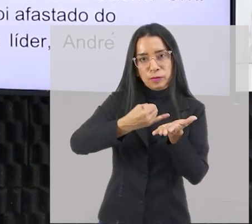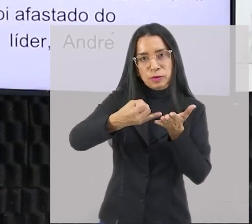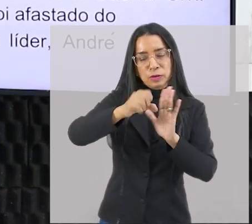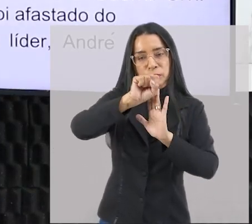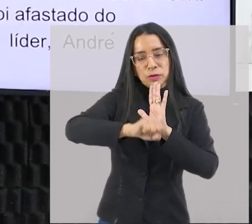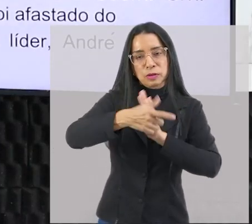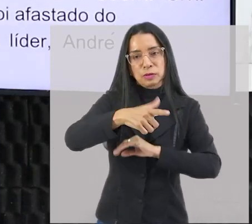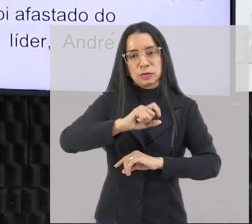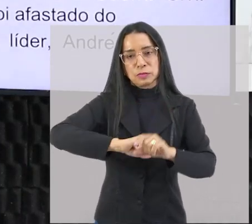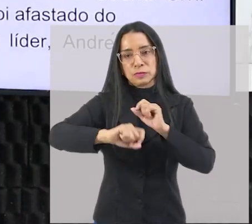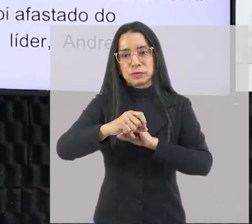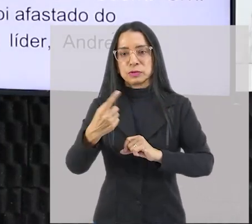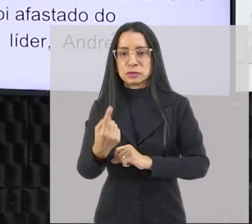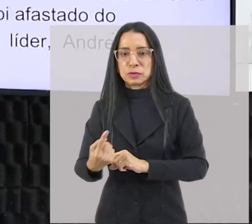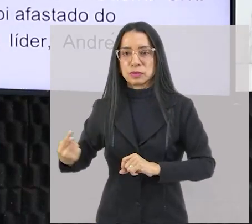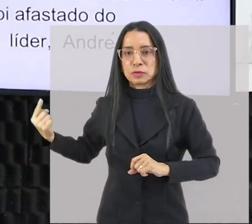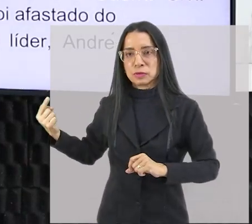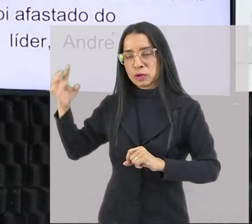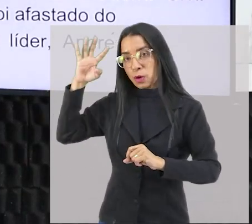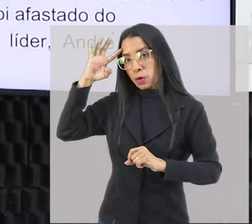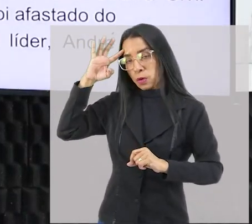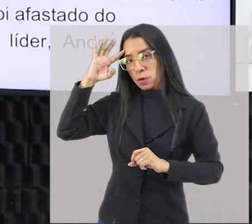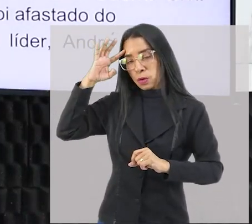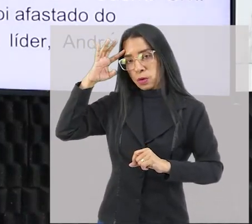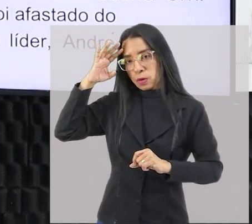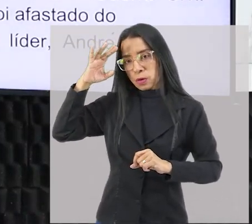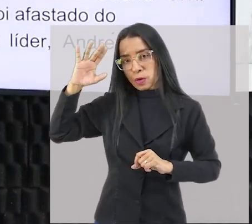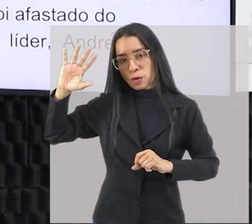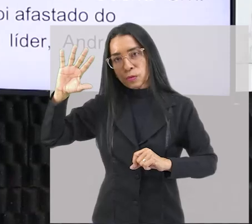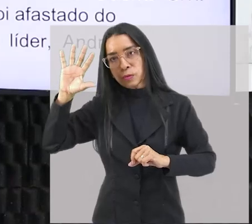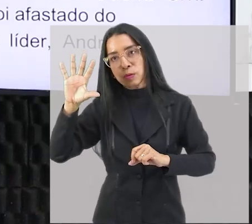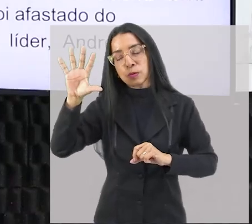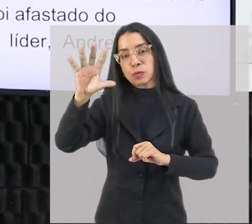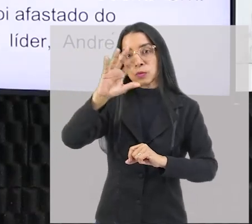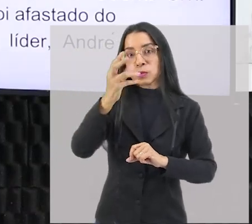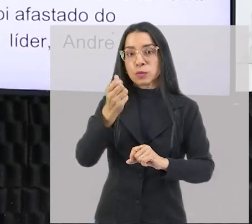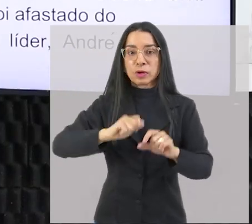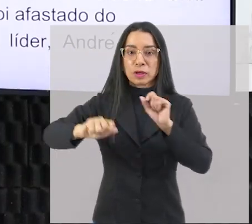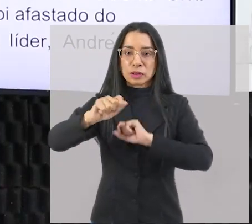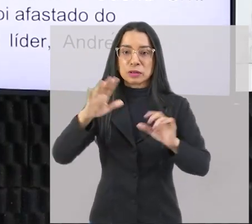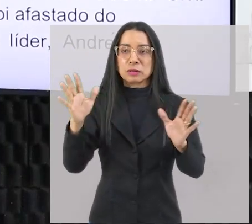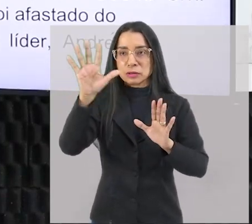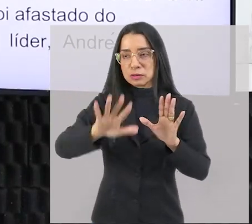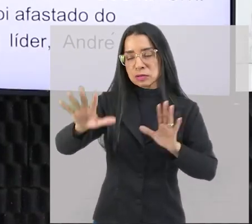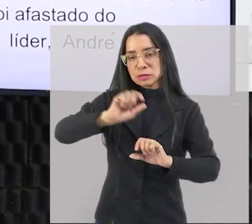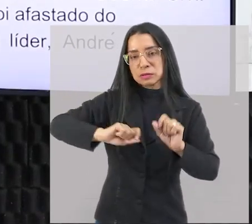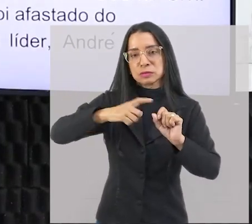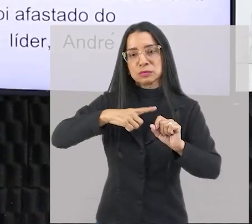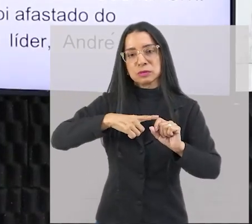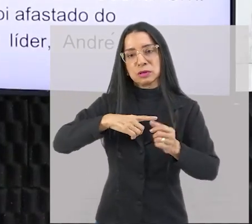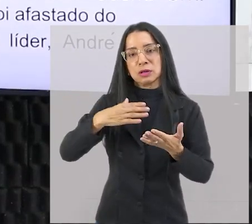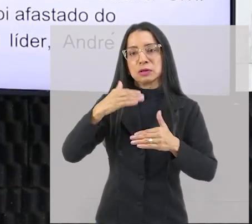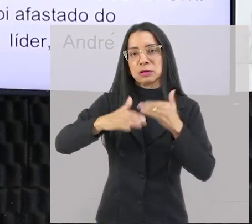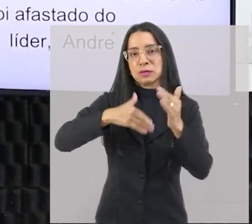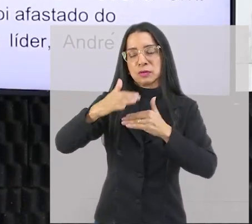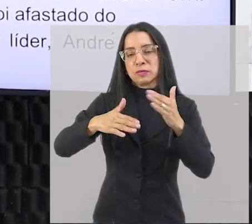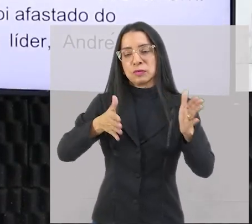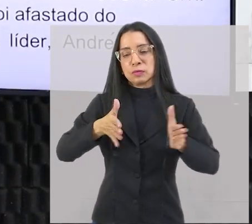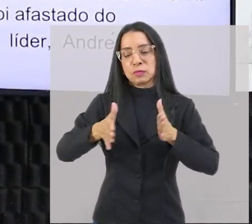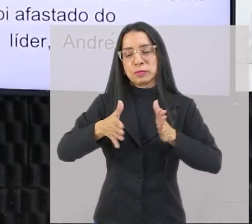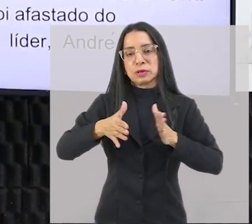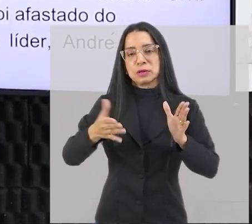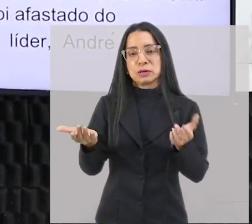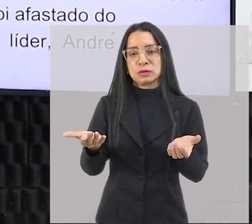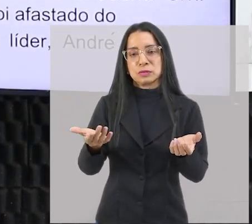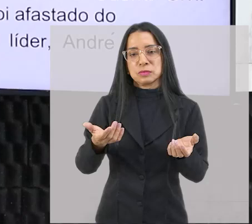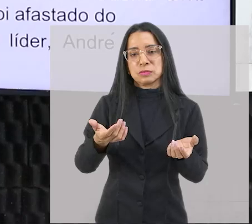XX, o surrealismo ele já está ali para os anos 20, os anos 30, ele vai se desenvolvendo nesse período, entre